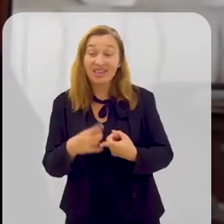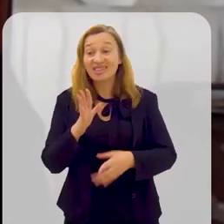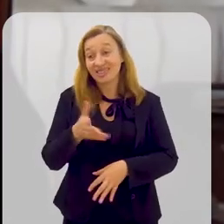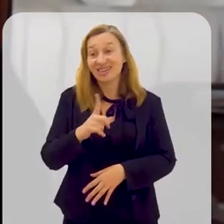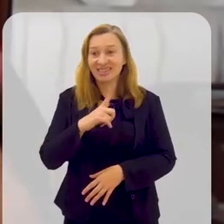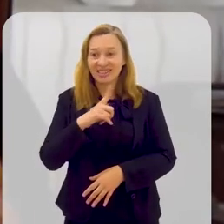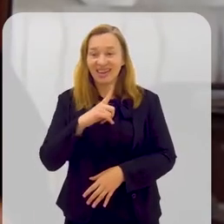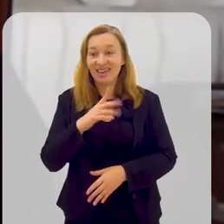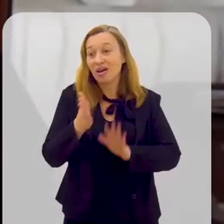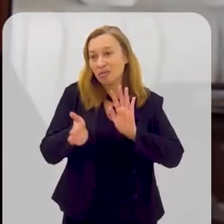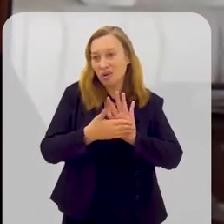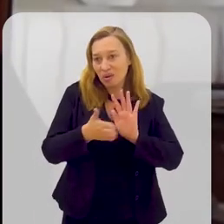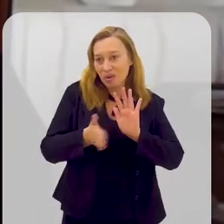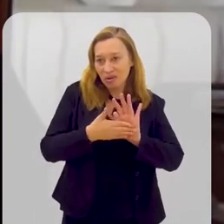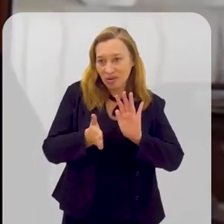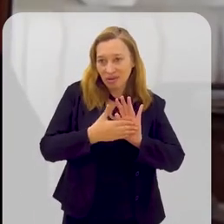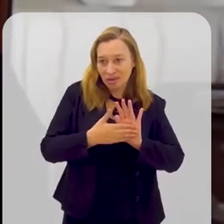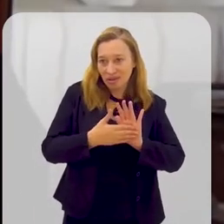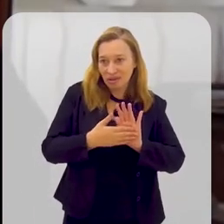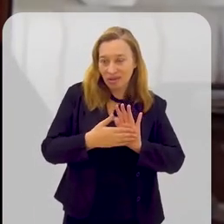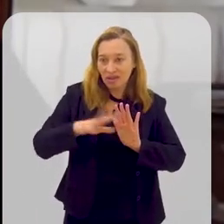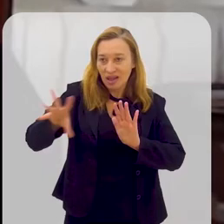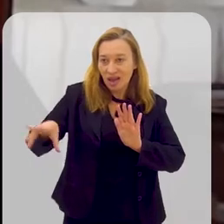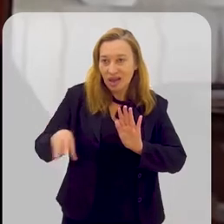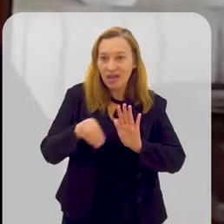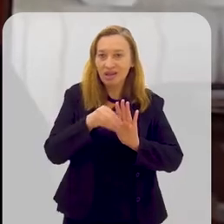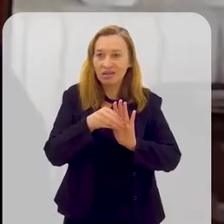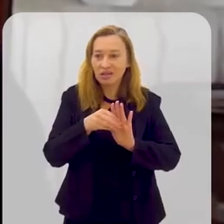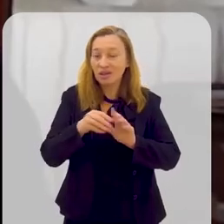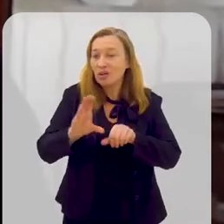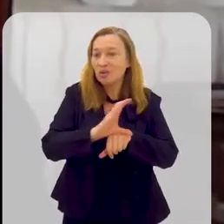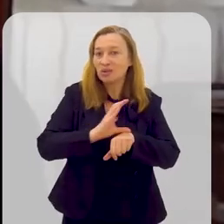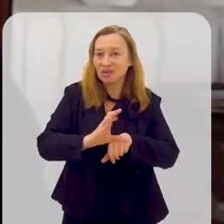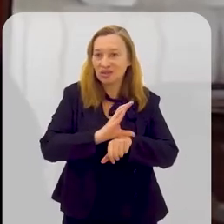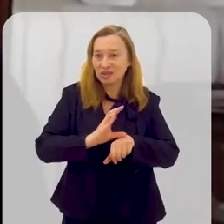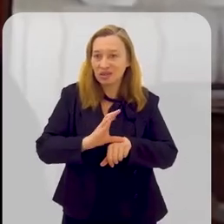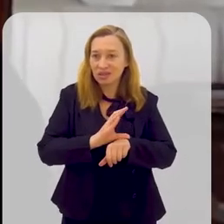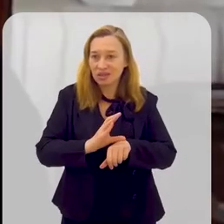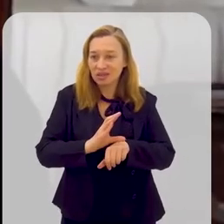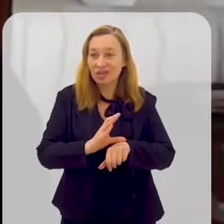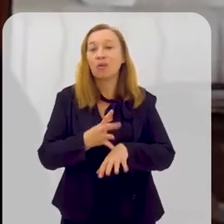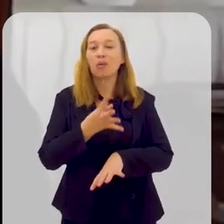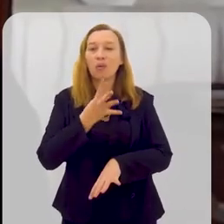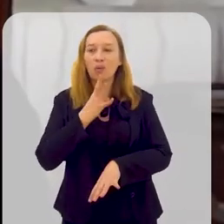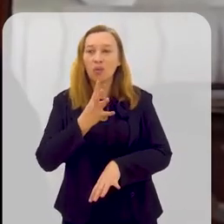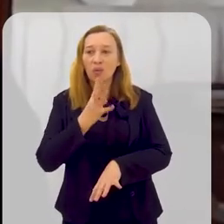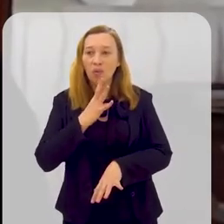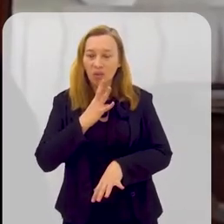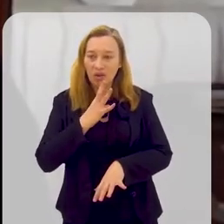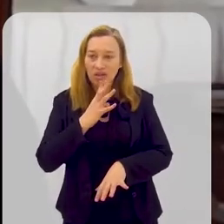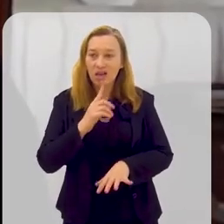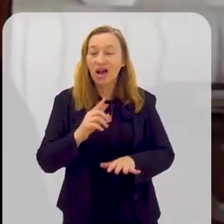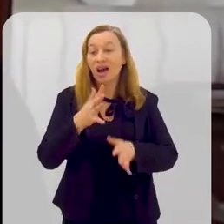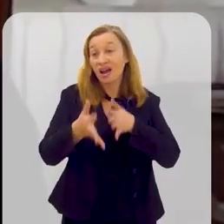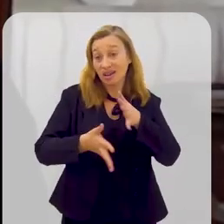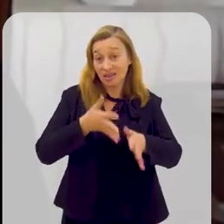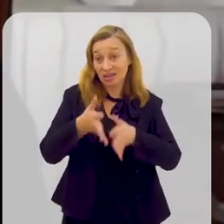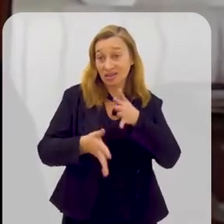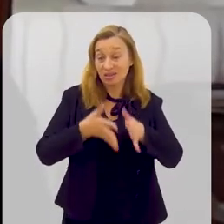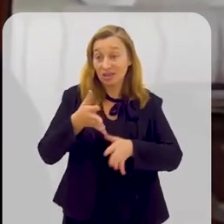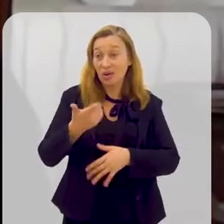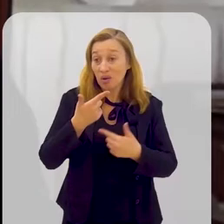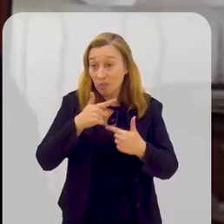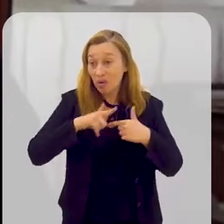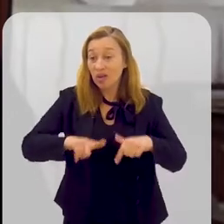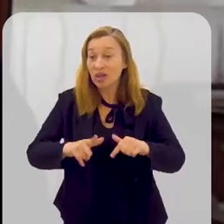porque já existe uma proposta de da constitucional para que se reconheça a língua